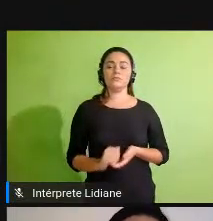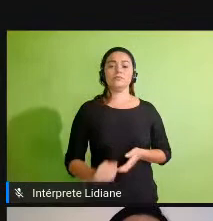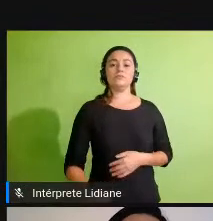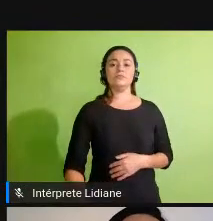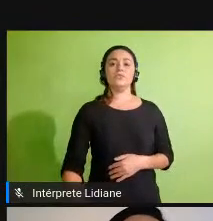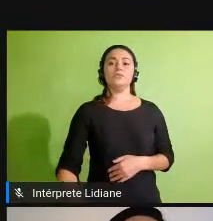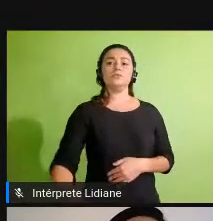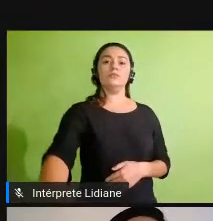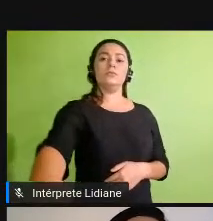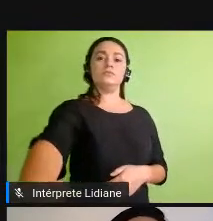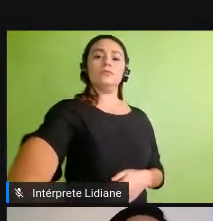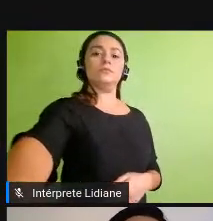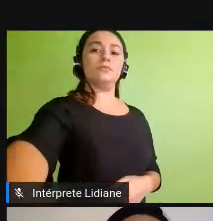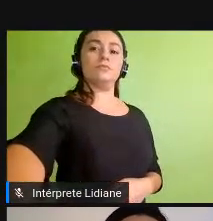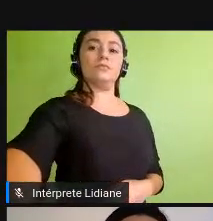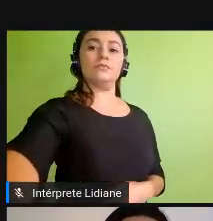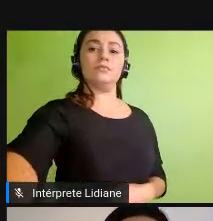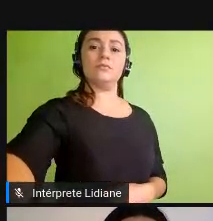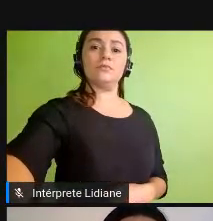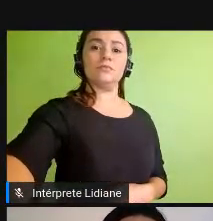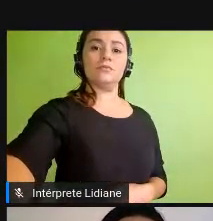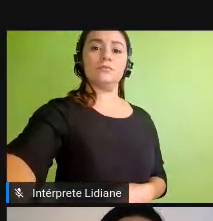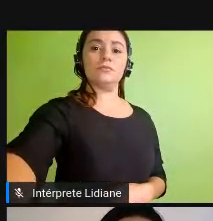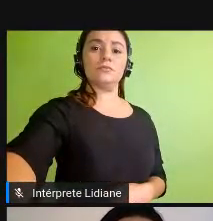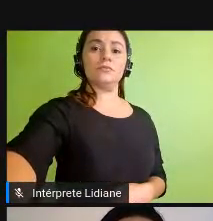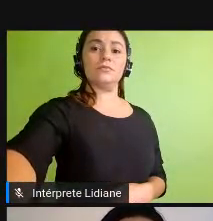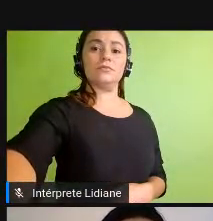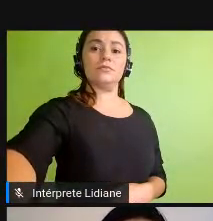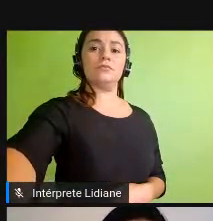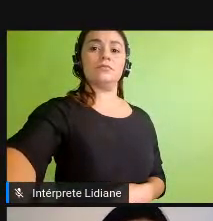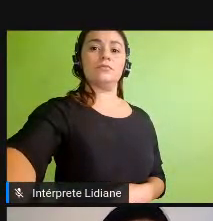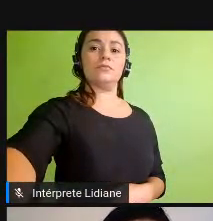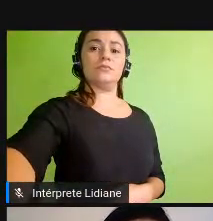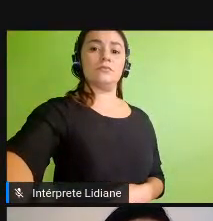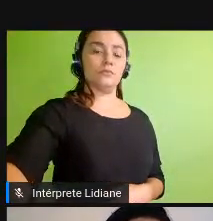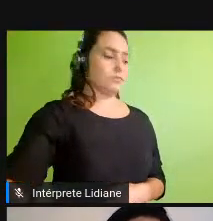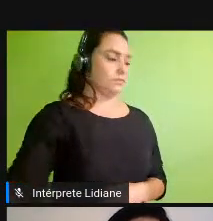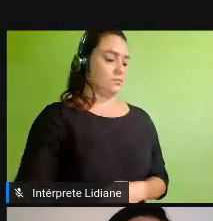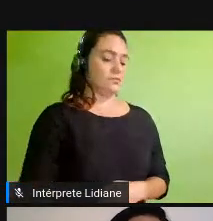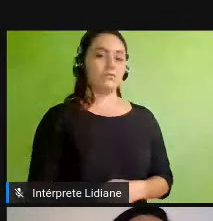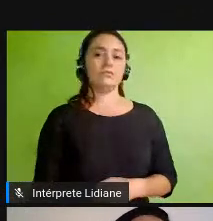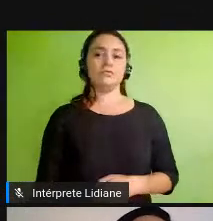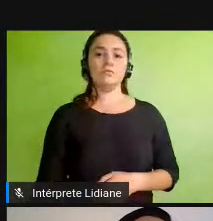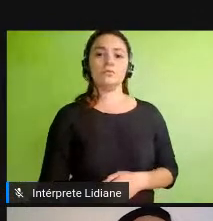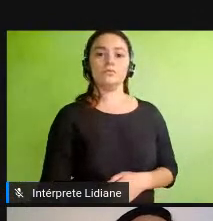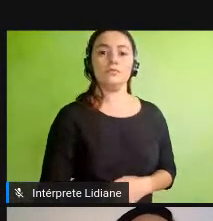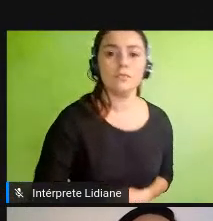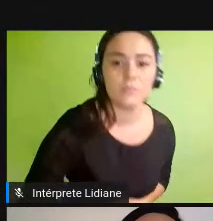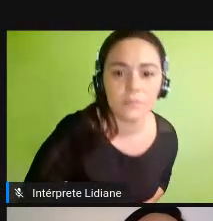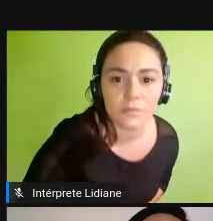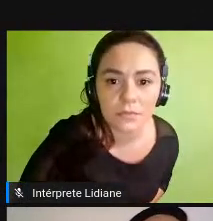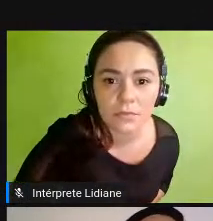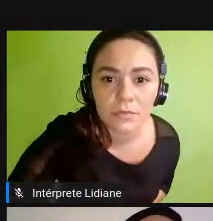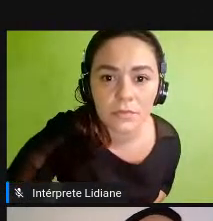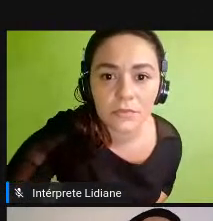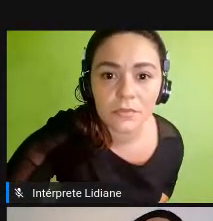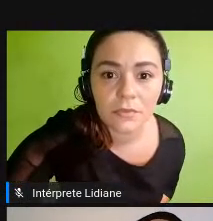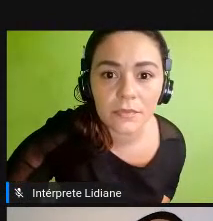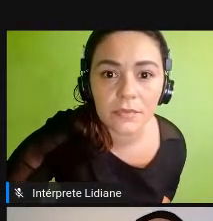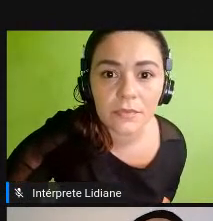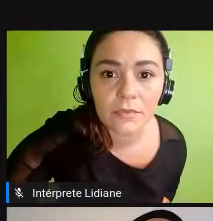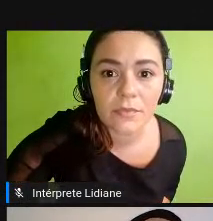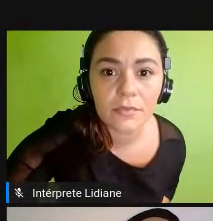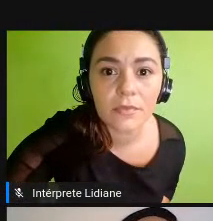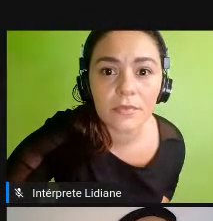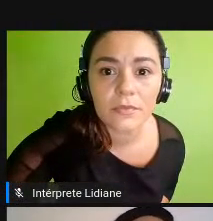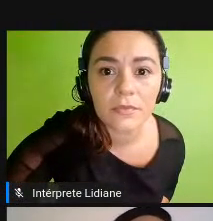Isso, foram, a gente realizou 10 encontros de gravações, né? E nesses encontros,